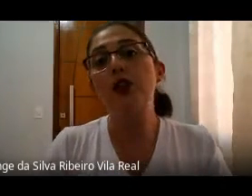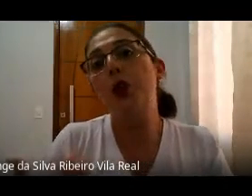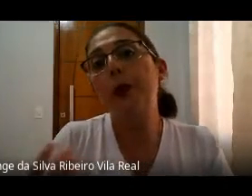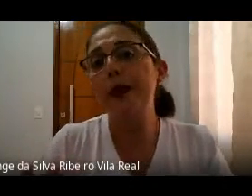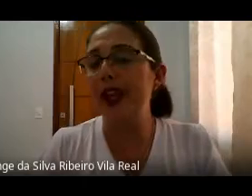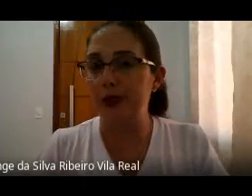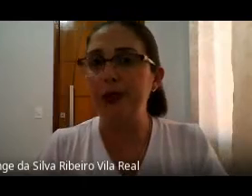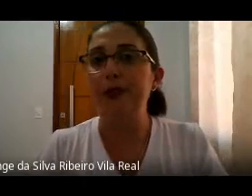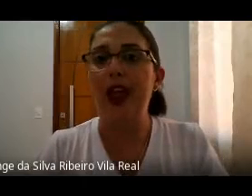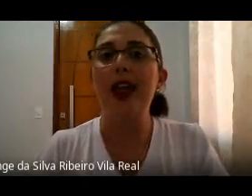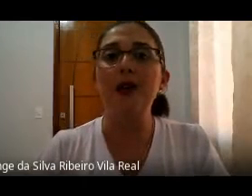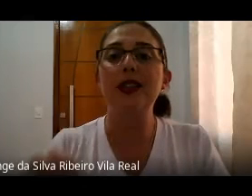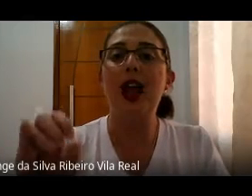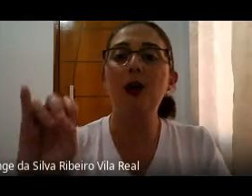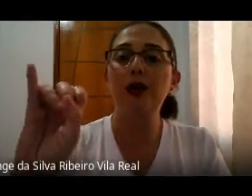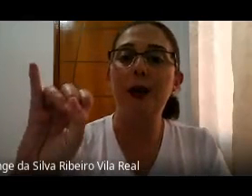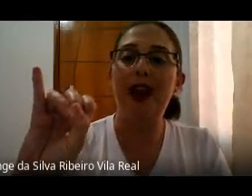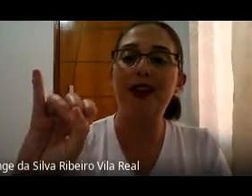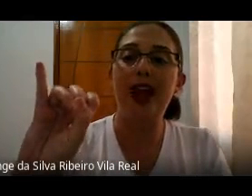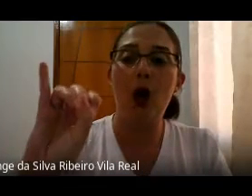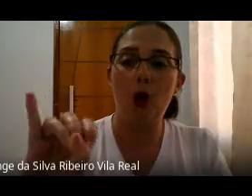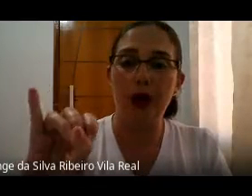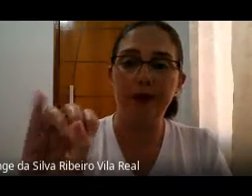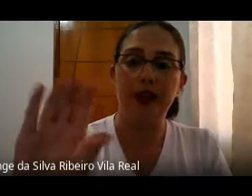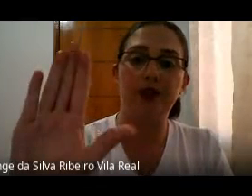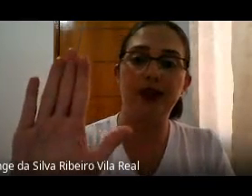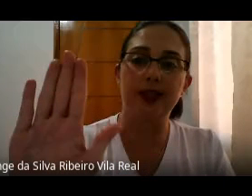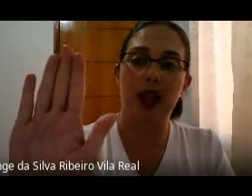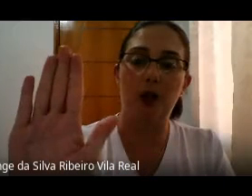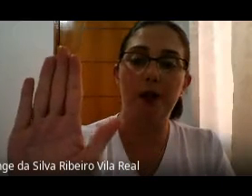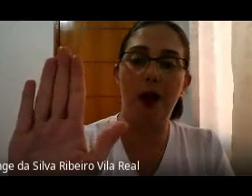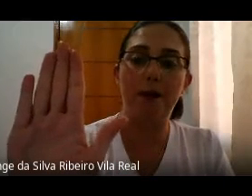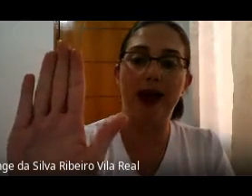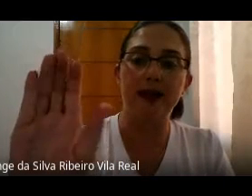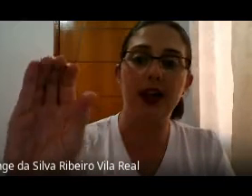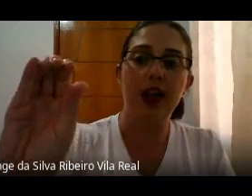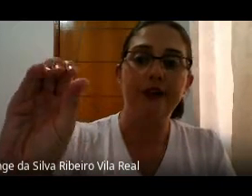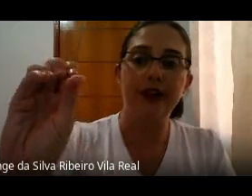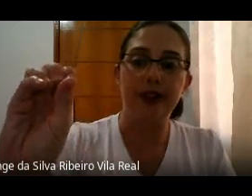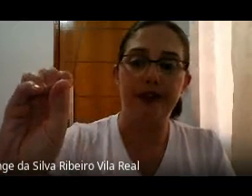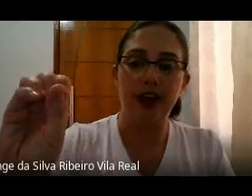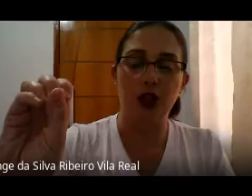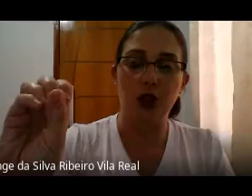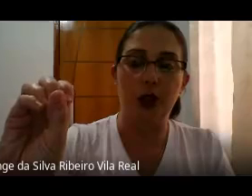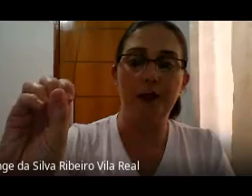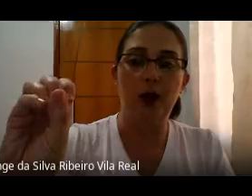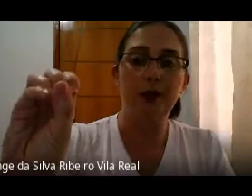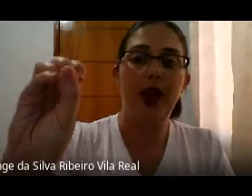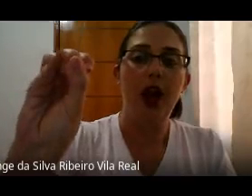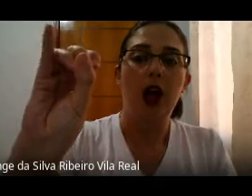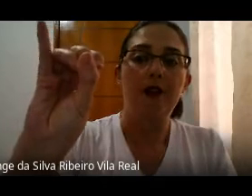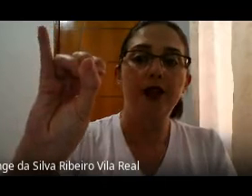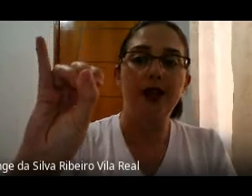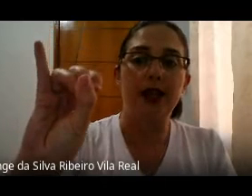é um sinal de cumprimento, né? É o sinal da palavra oi. Então, você está com a mão aberta, você fecha a sua